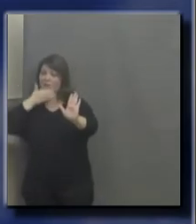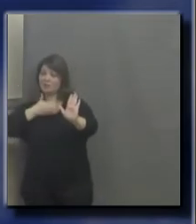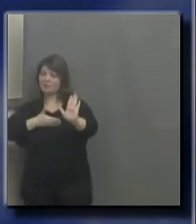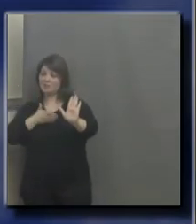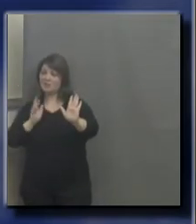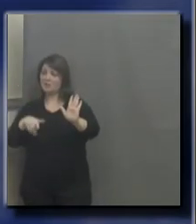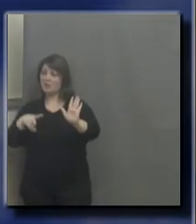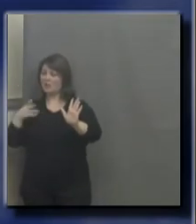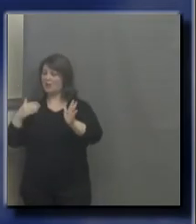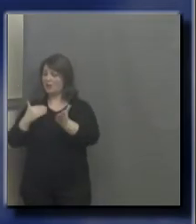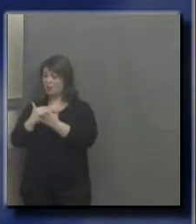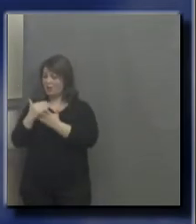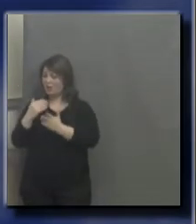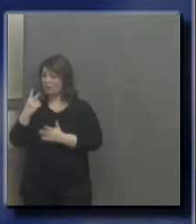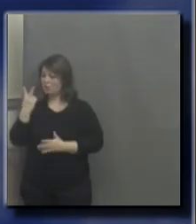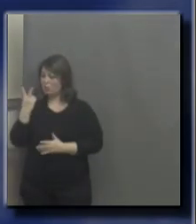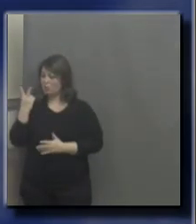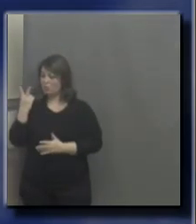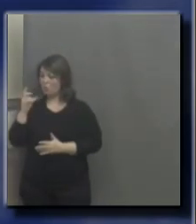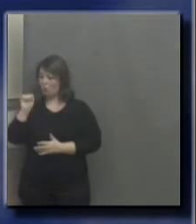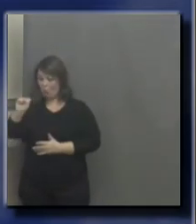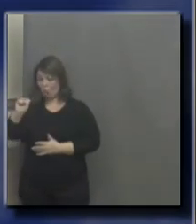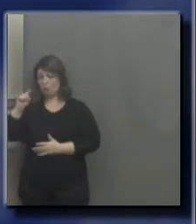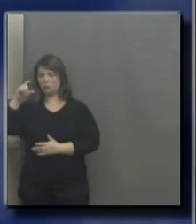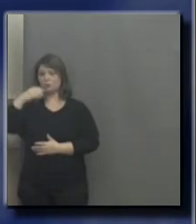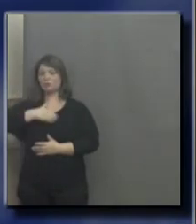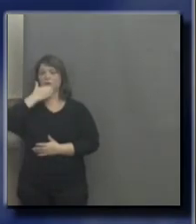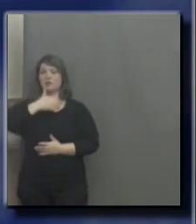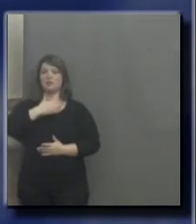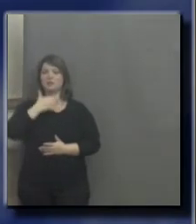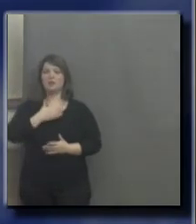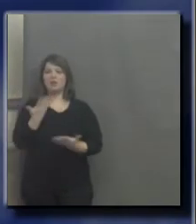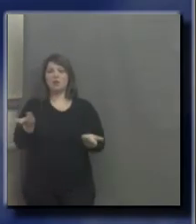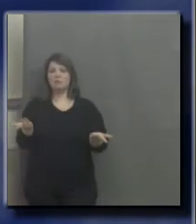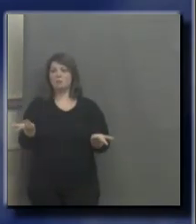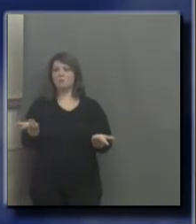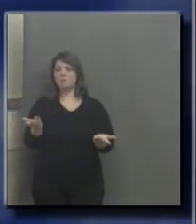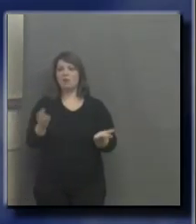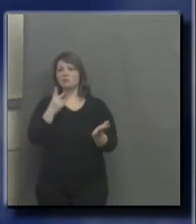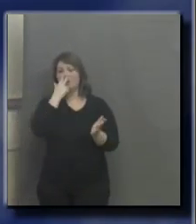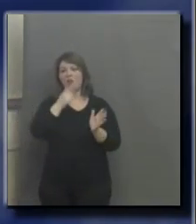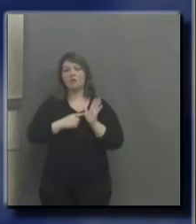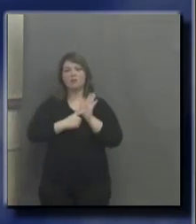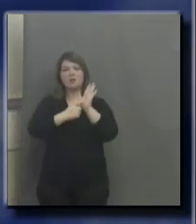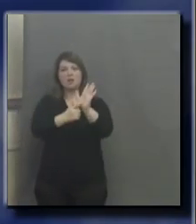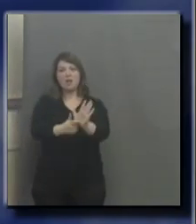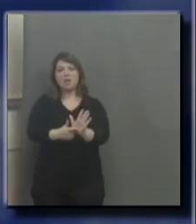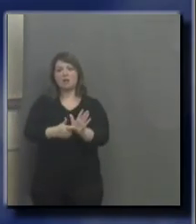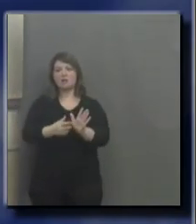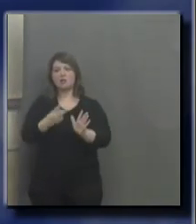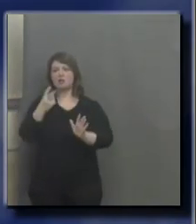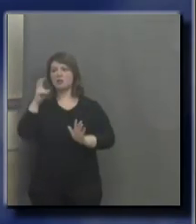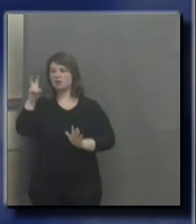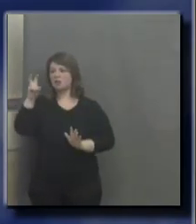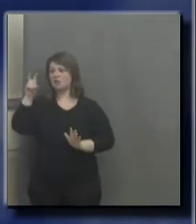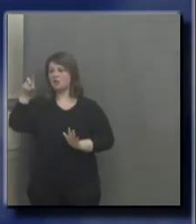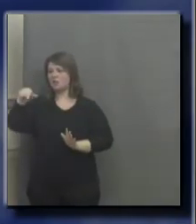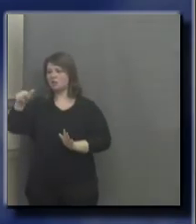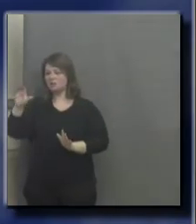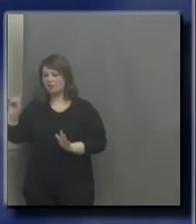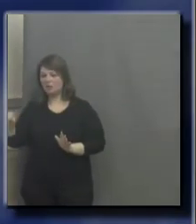é de 8 de dezembro, e, de repente, a gente viu a publicação da Resolução 570,